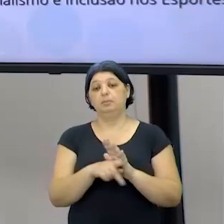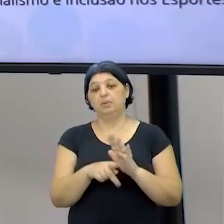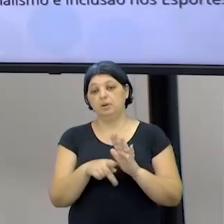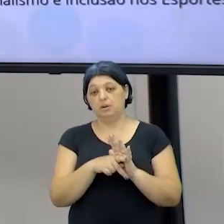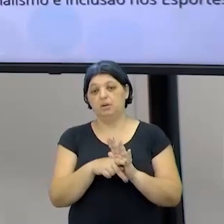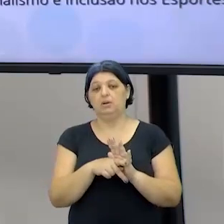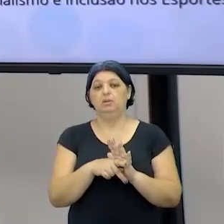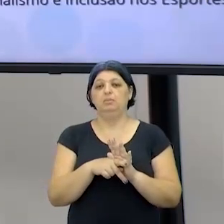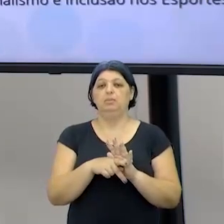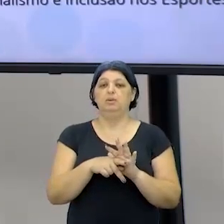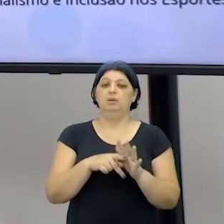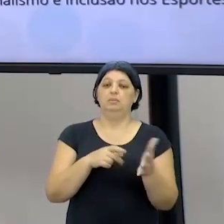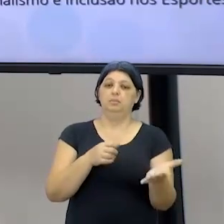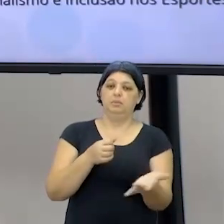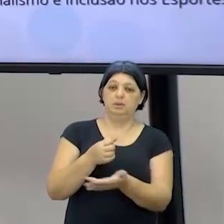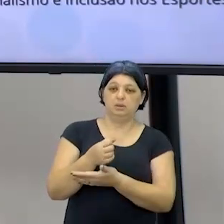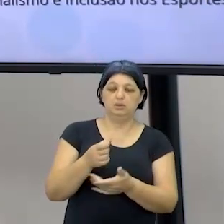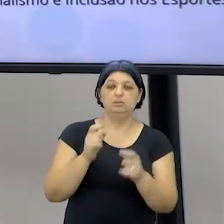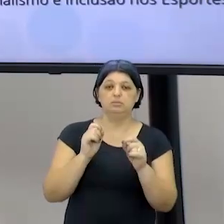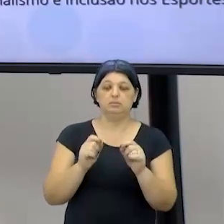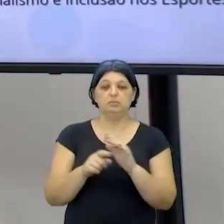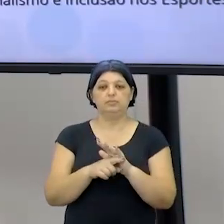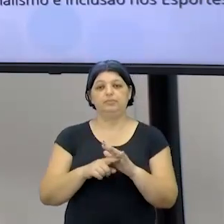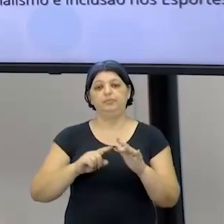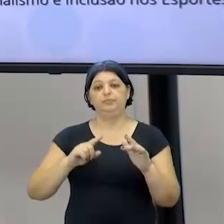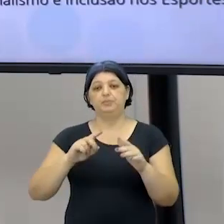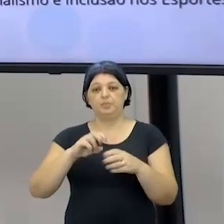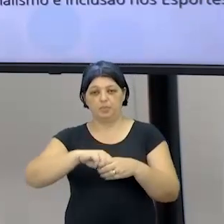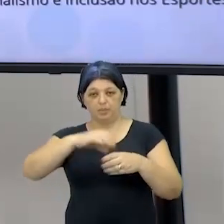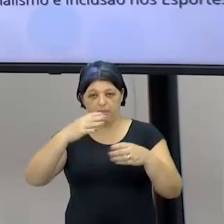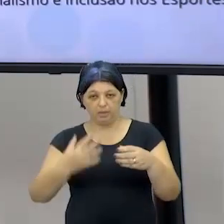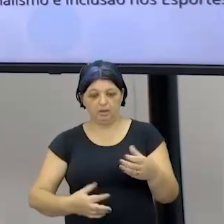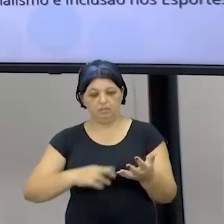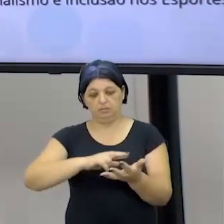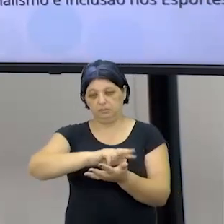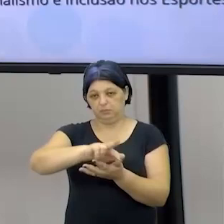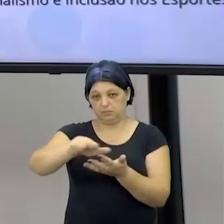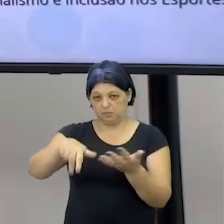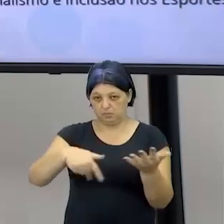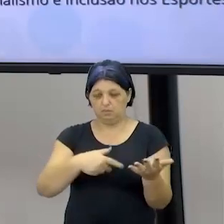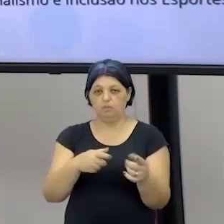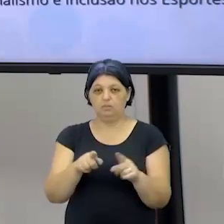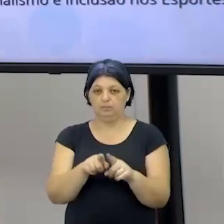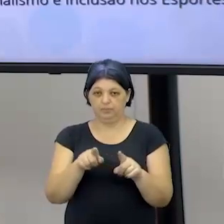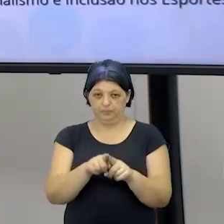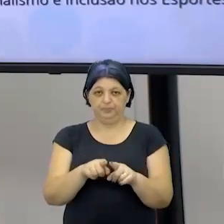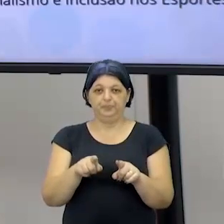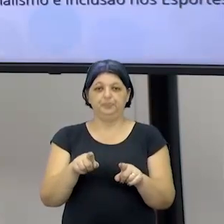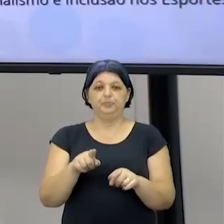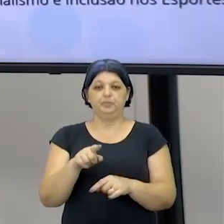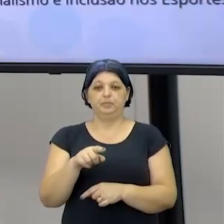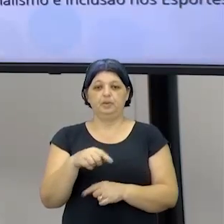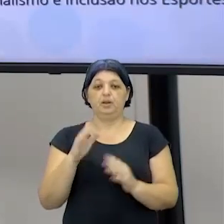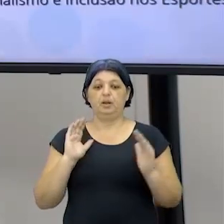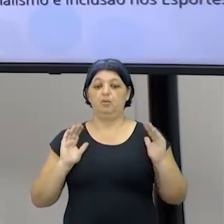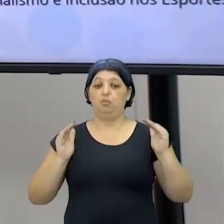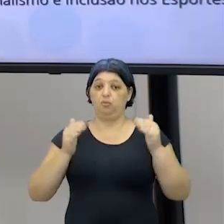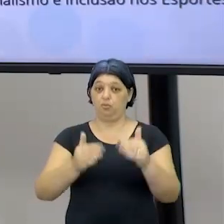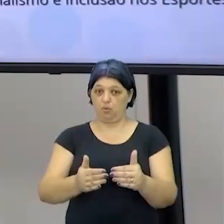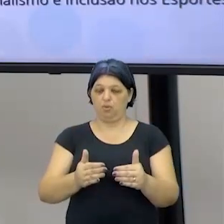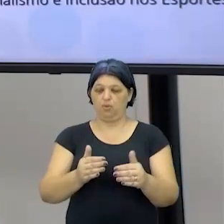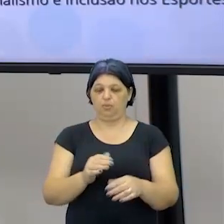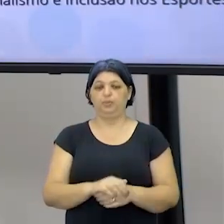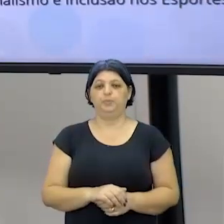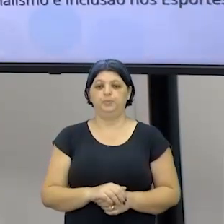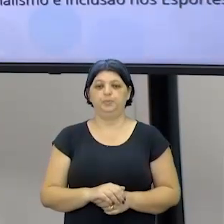o que teremos no aprofundamento, falamos também dos outros componentes e demos ênfase no nosso.